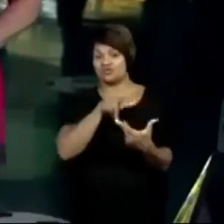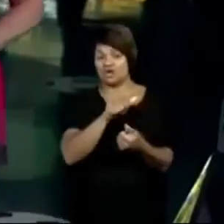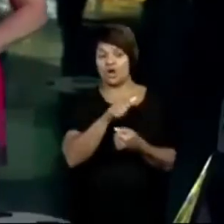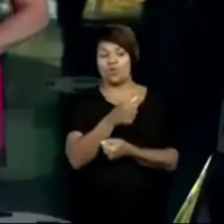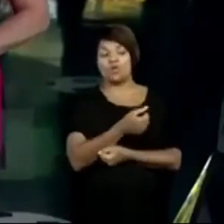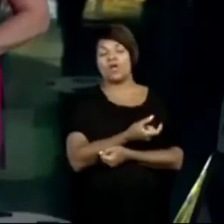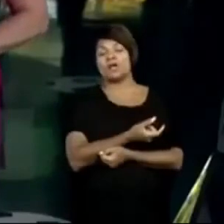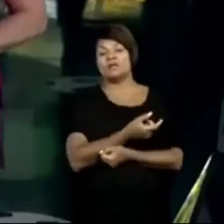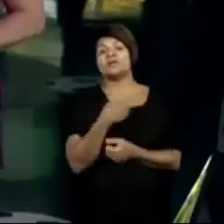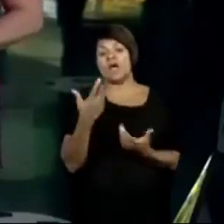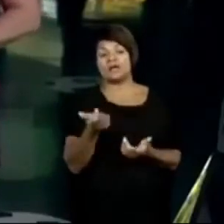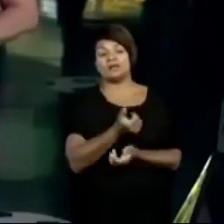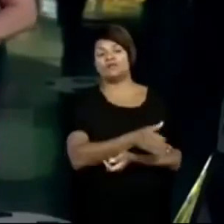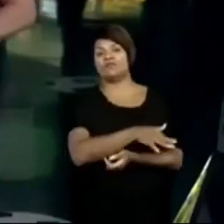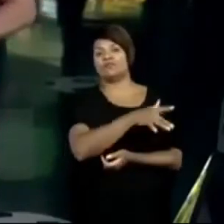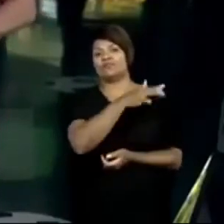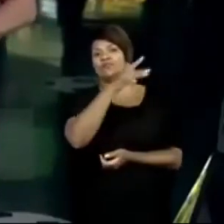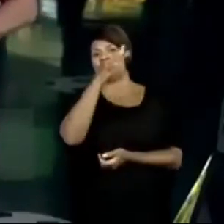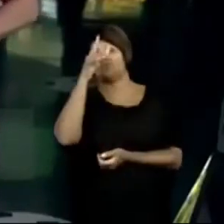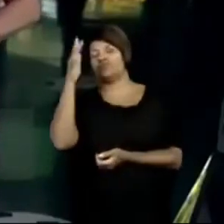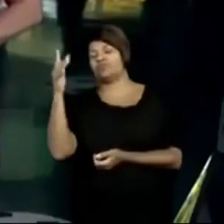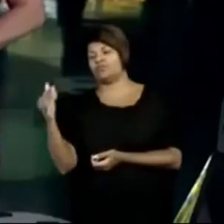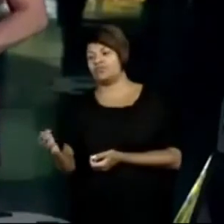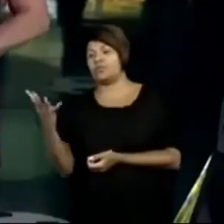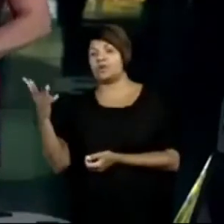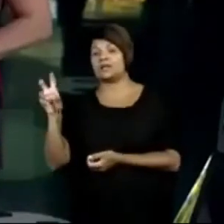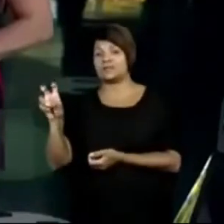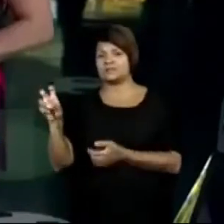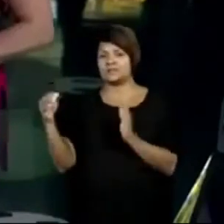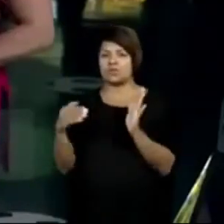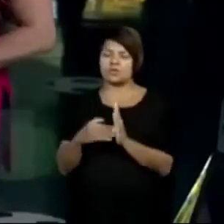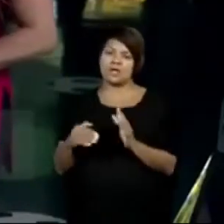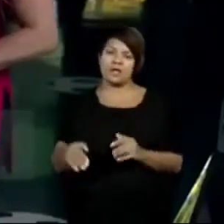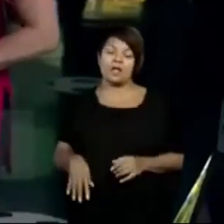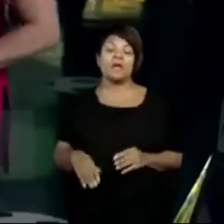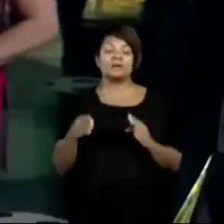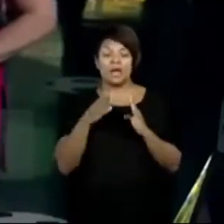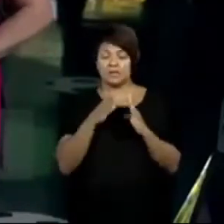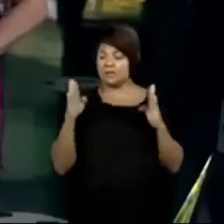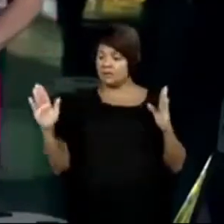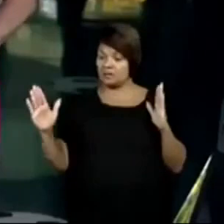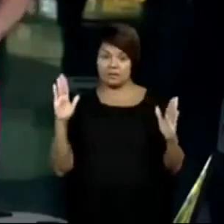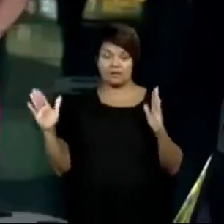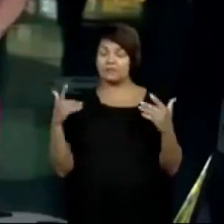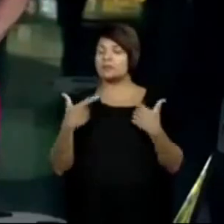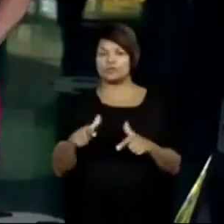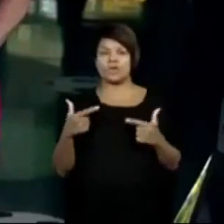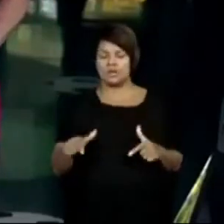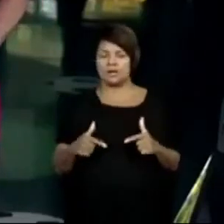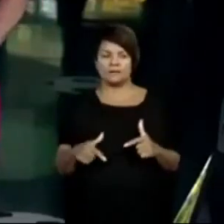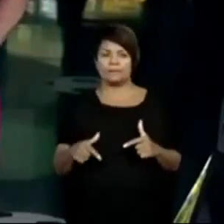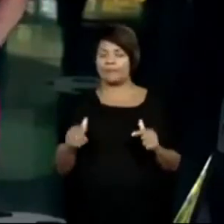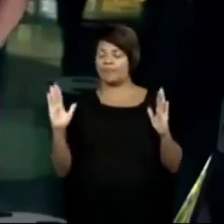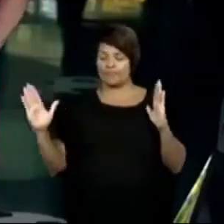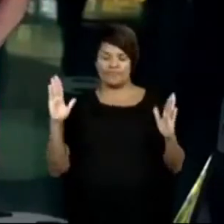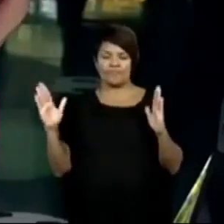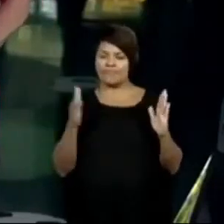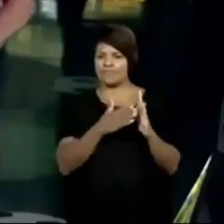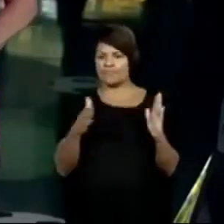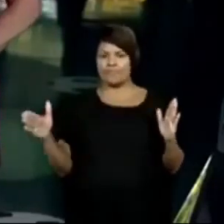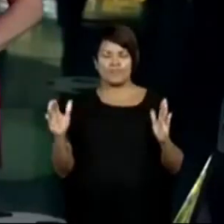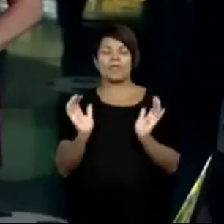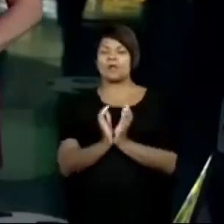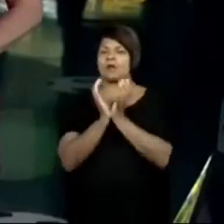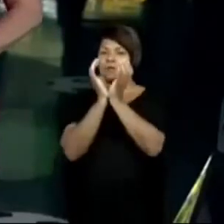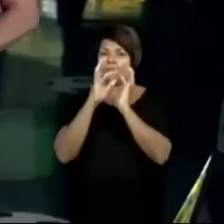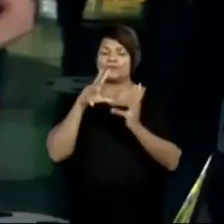até 1945. E aí, por conta disso, não tivemos Copa do Mundo entre esse espaço aí de